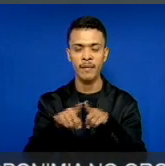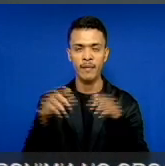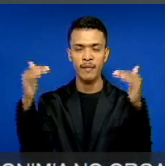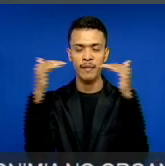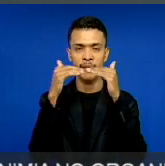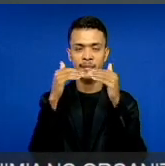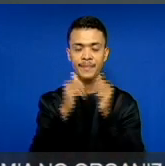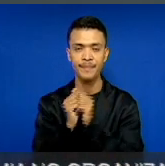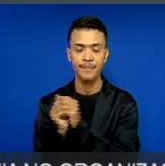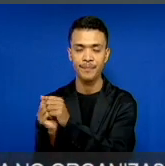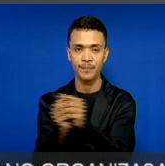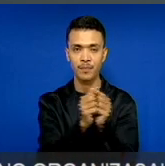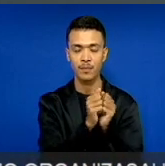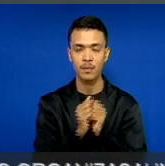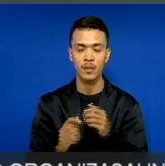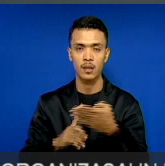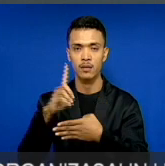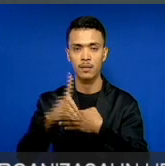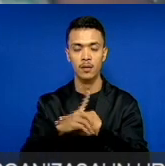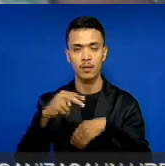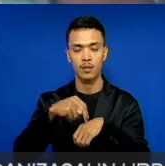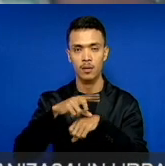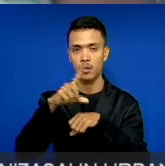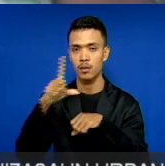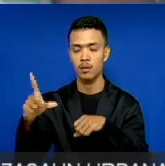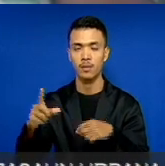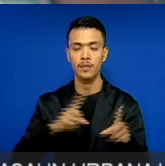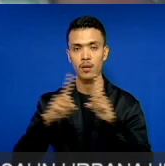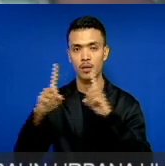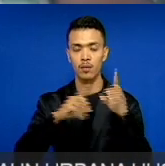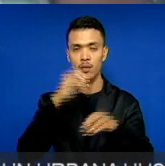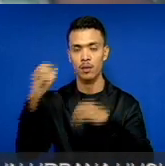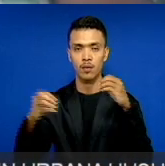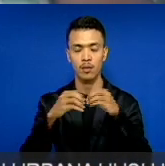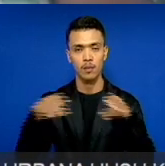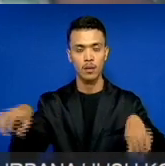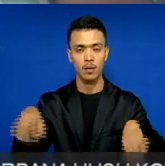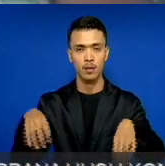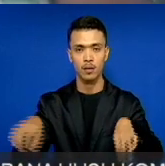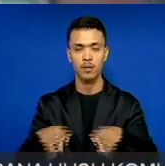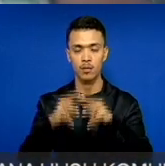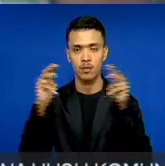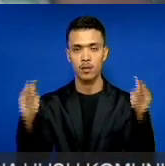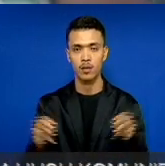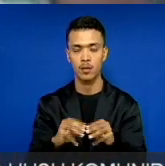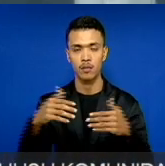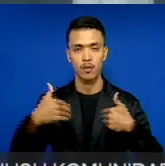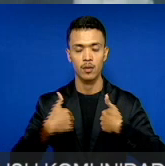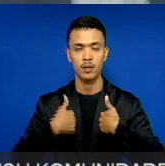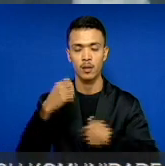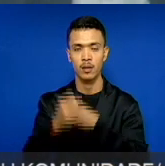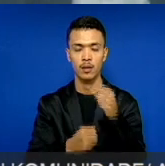sorumuto coordenação desenvolvimento nacional e hanebe atu qualia konaba projeto investimento municipal e hatinan